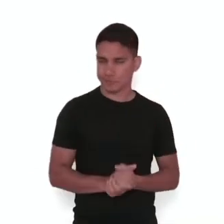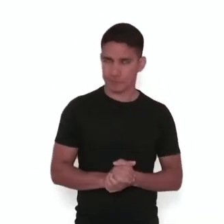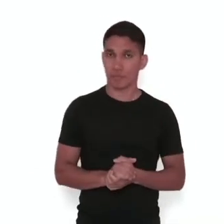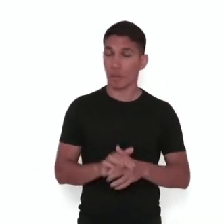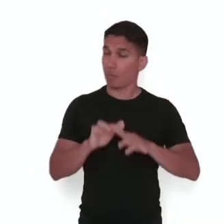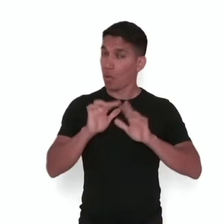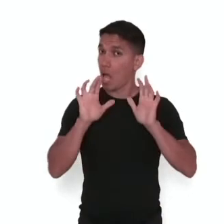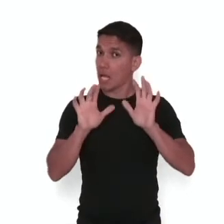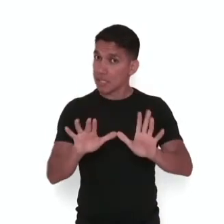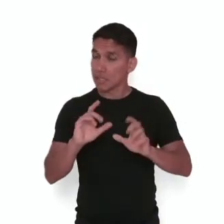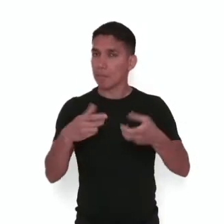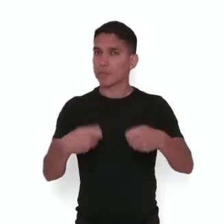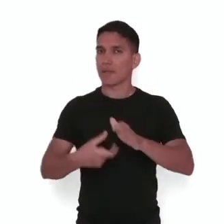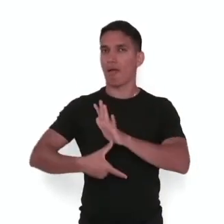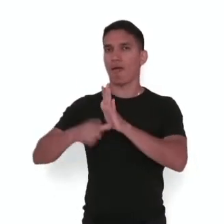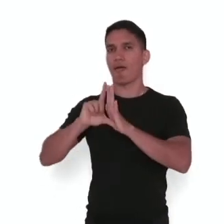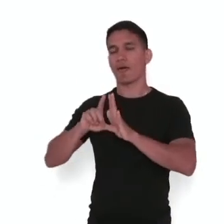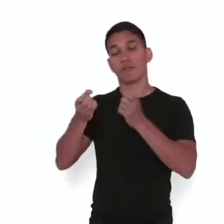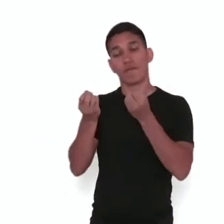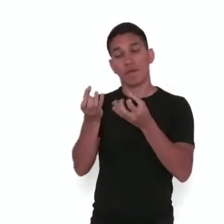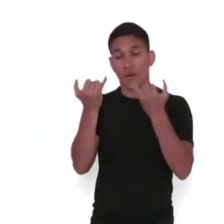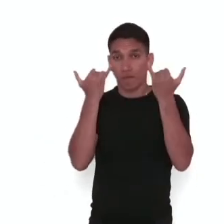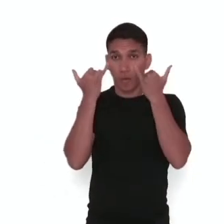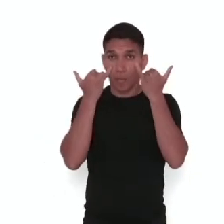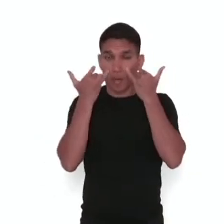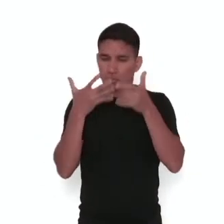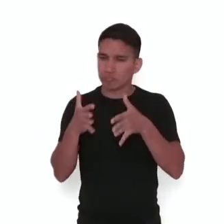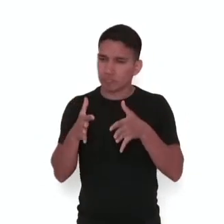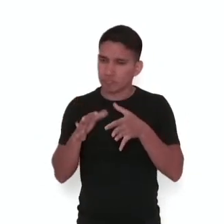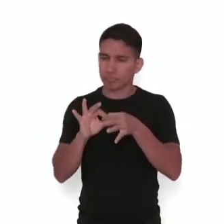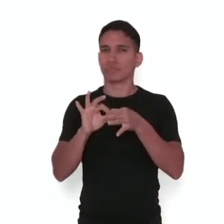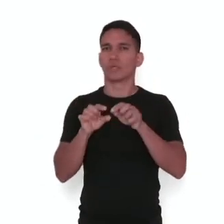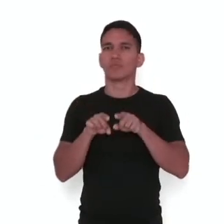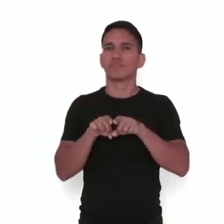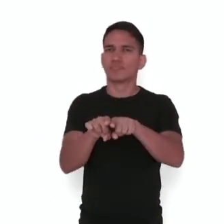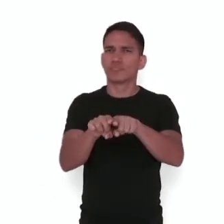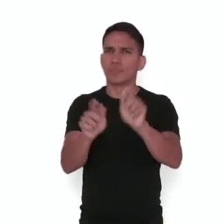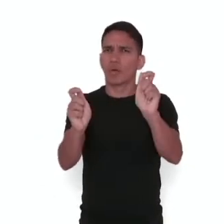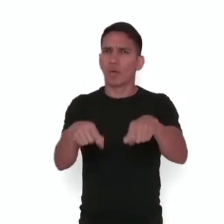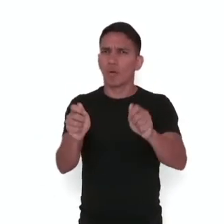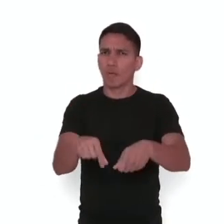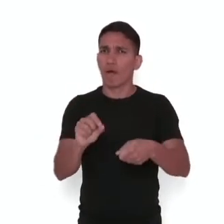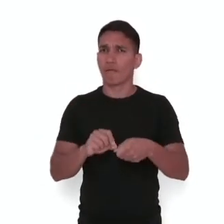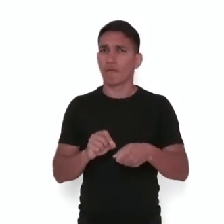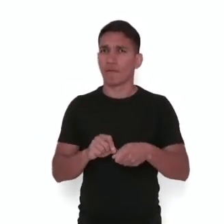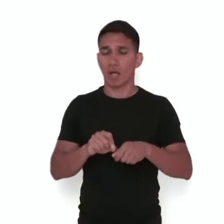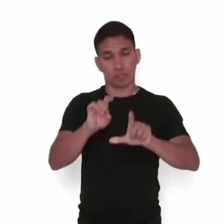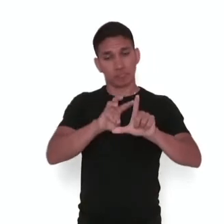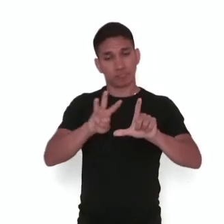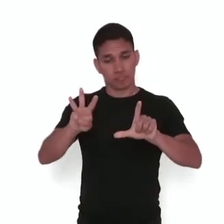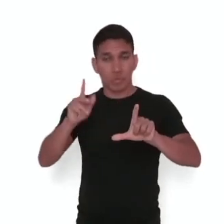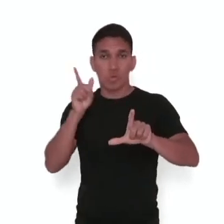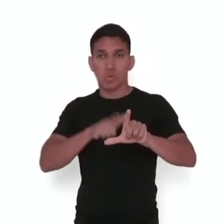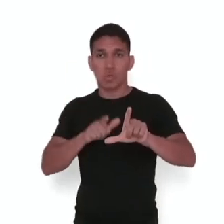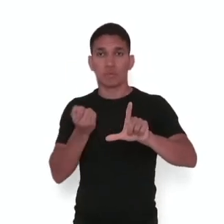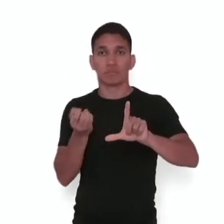preciso verificar se a informação veiculada é uma fonte confiável, com sites